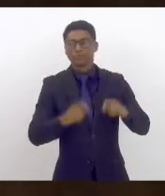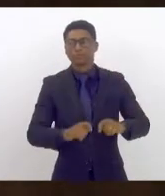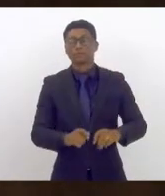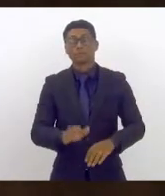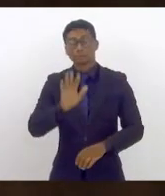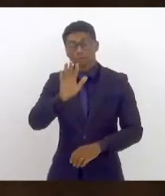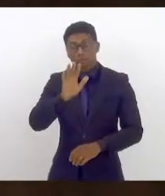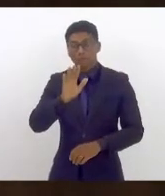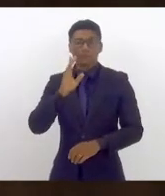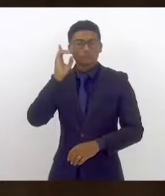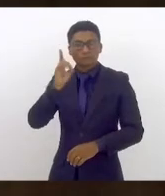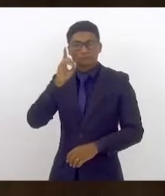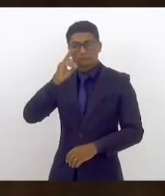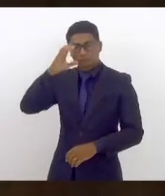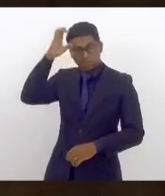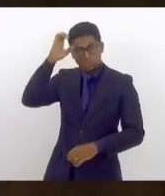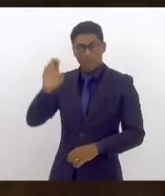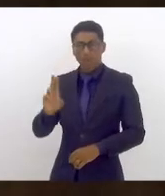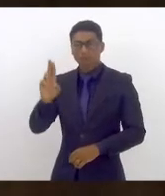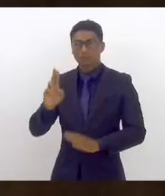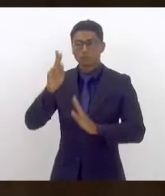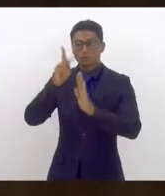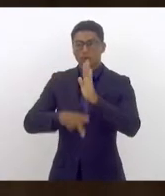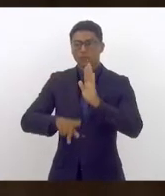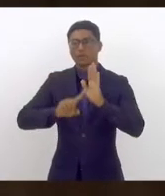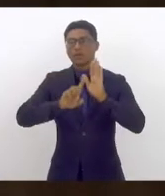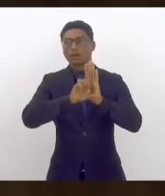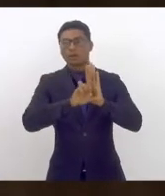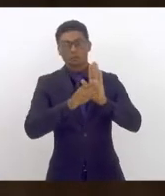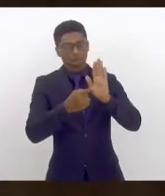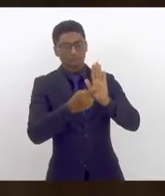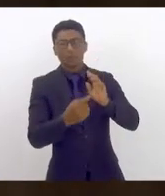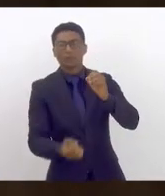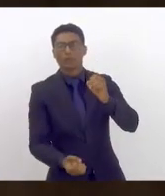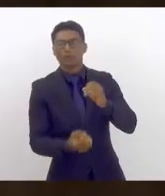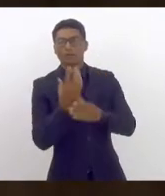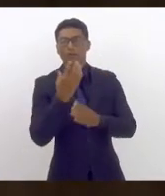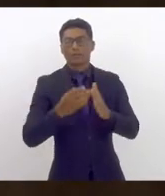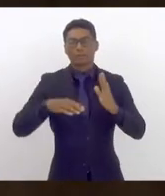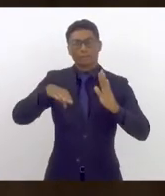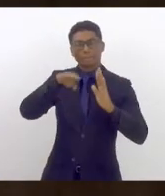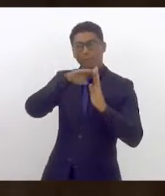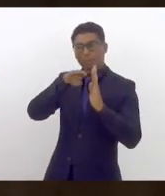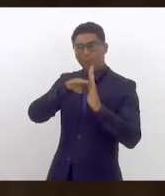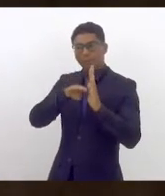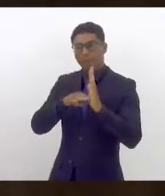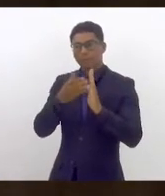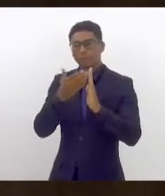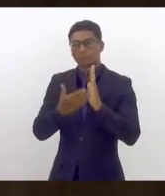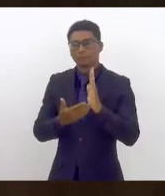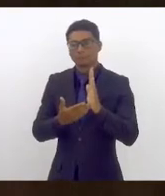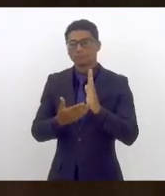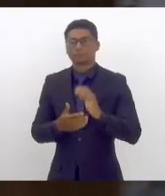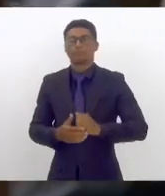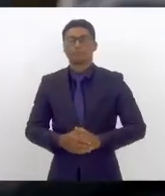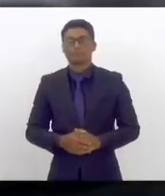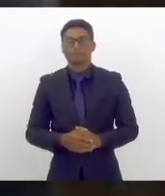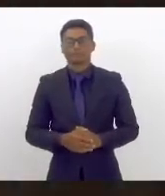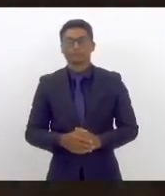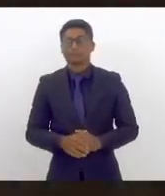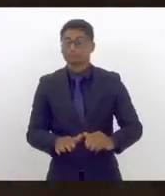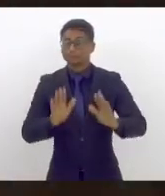da deputada tia Ju ele cria um programa também mas é um programa